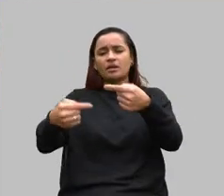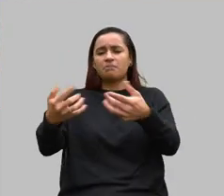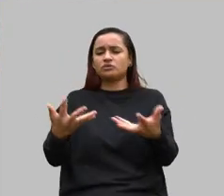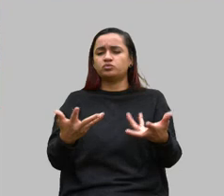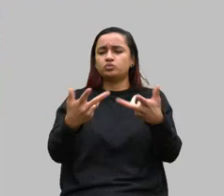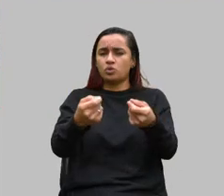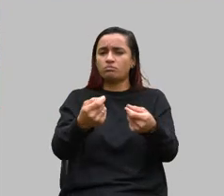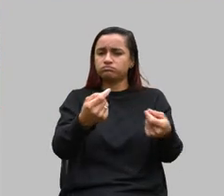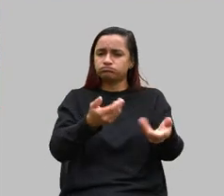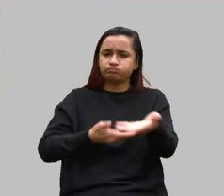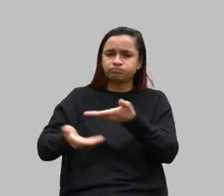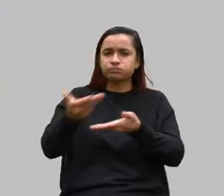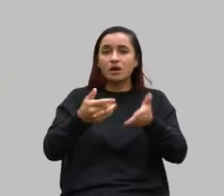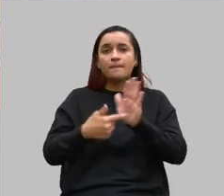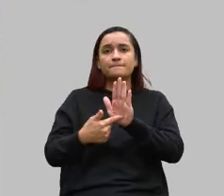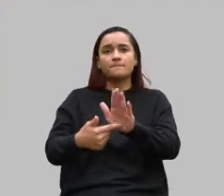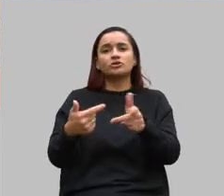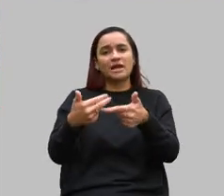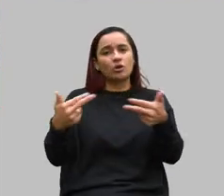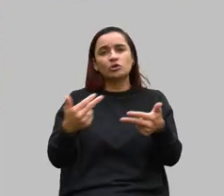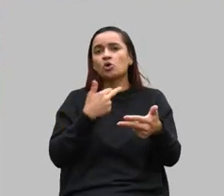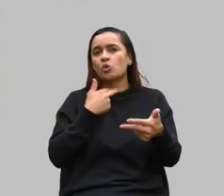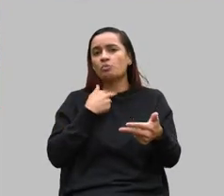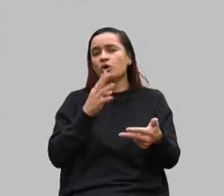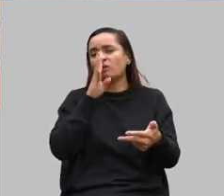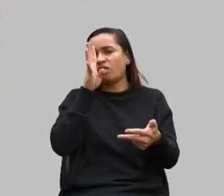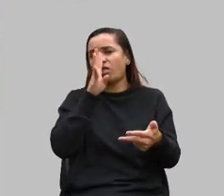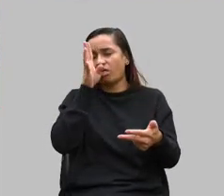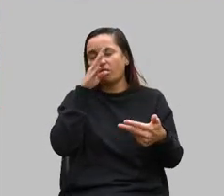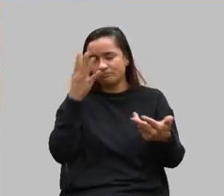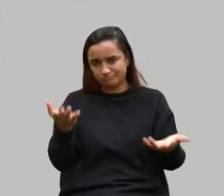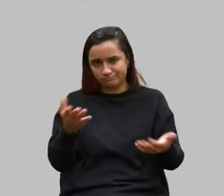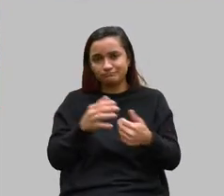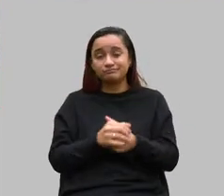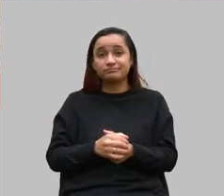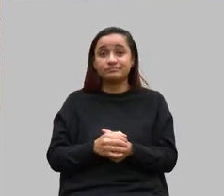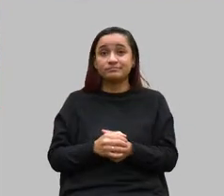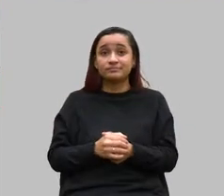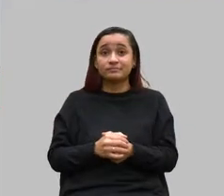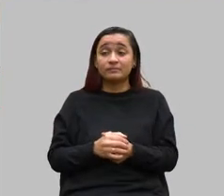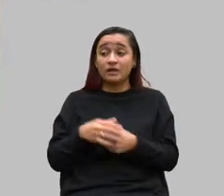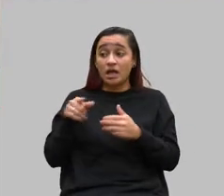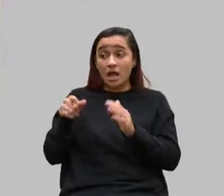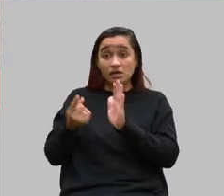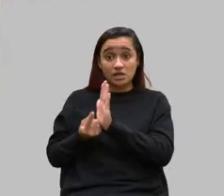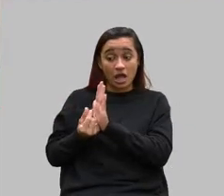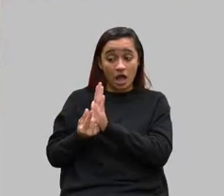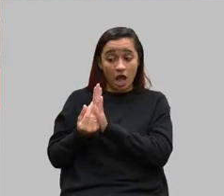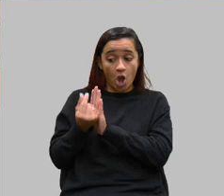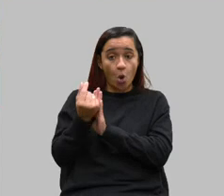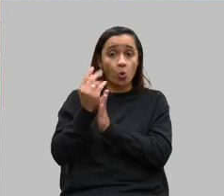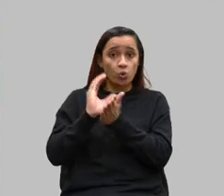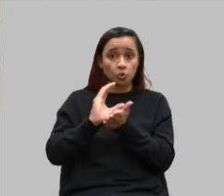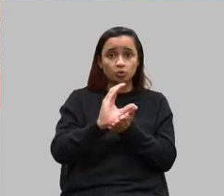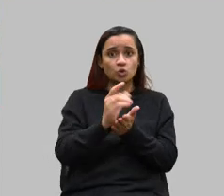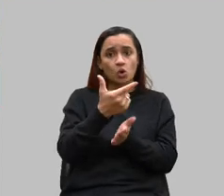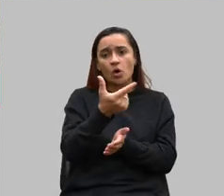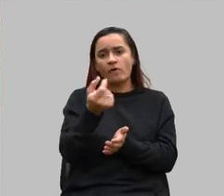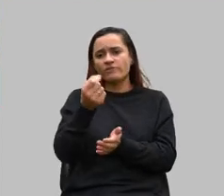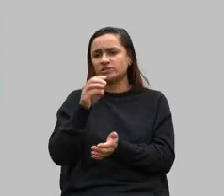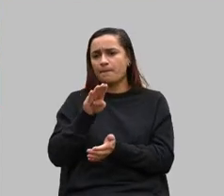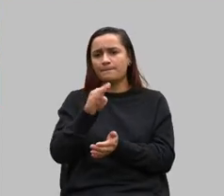de mostrar que a coisa não podia ser do jeito que estava bom esses recursos da ordem de de 20 bilhões ou